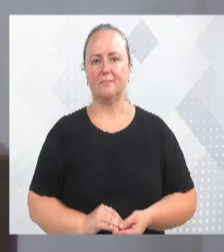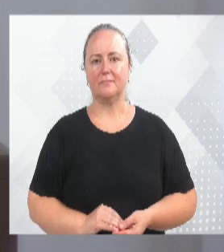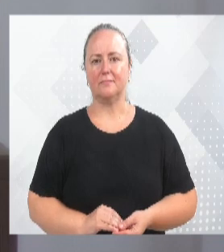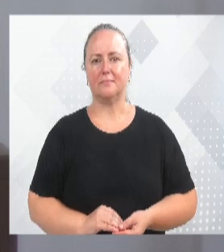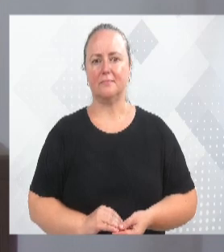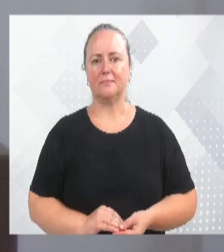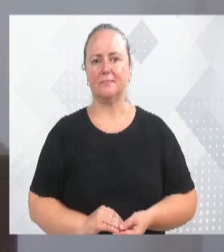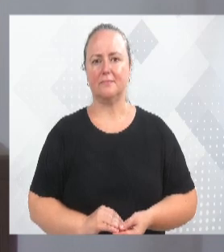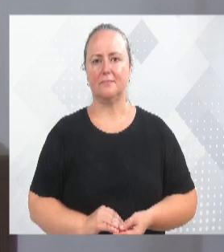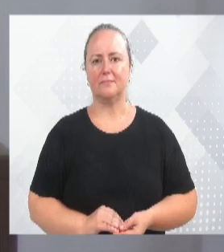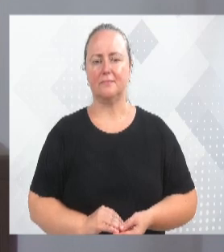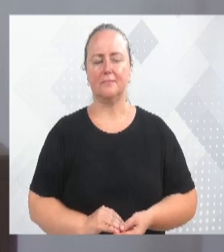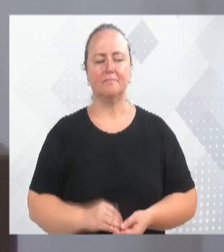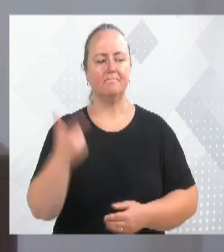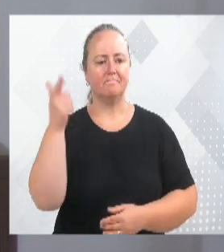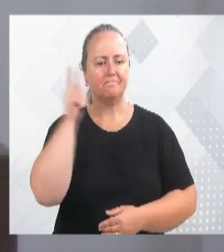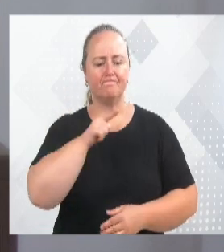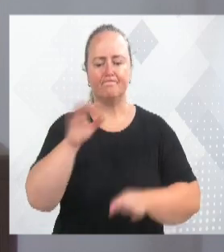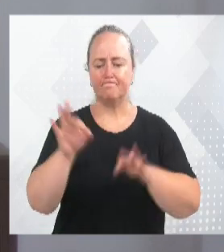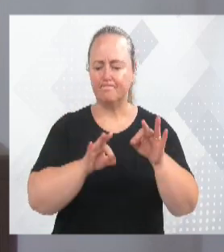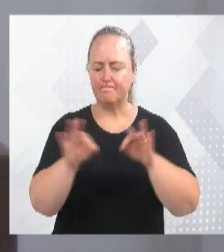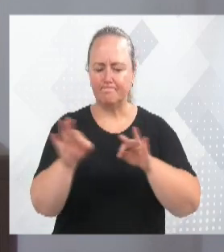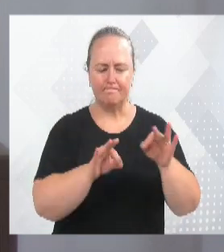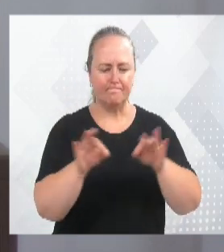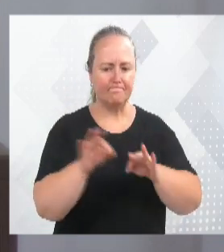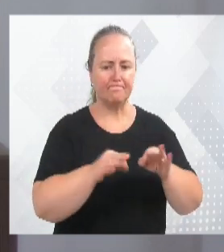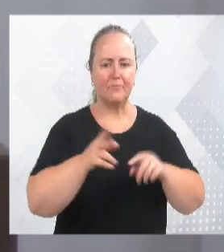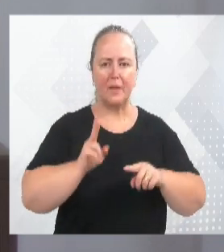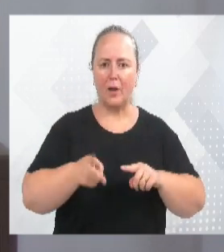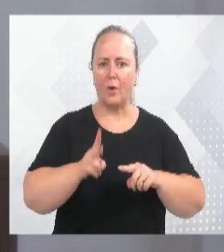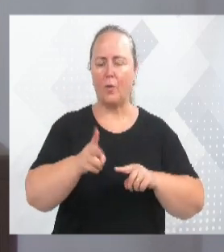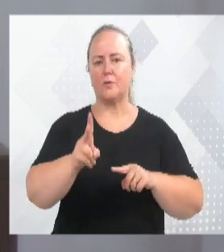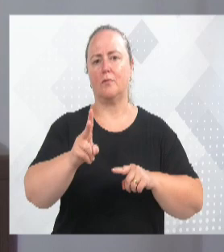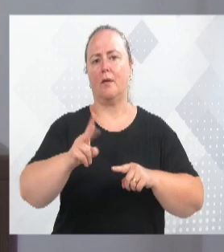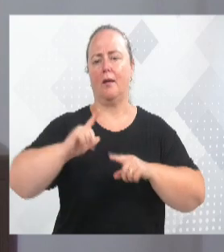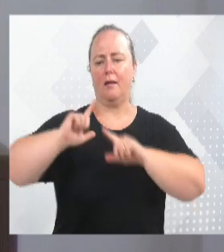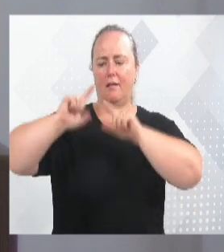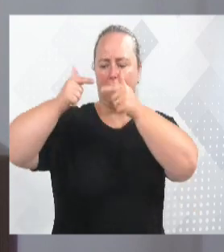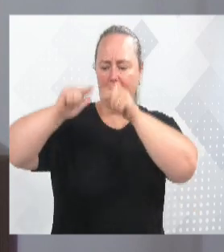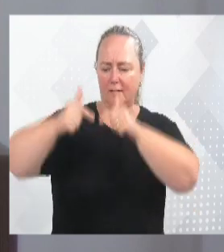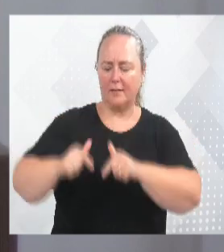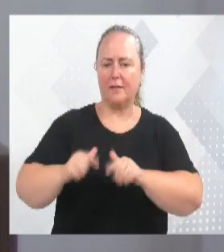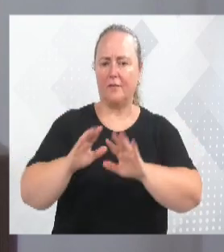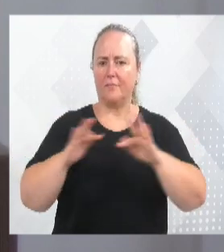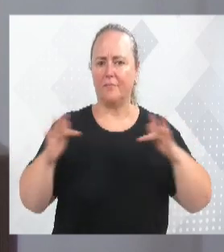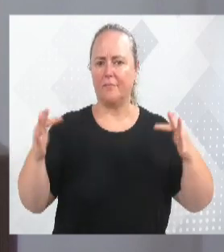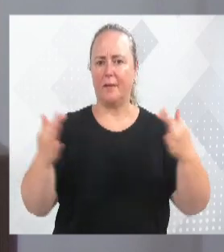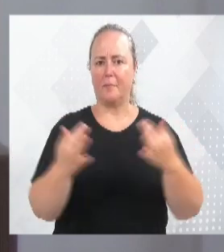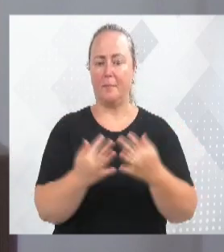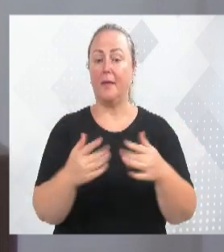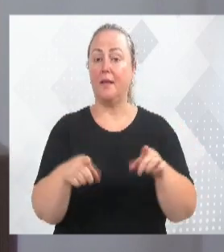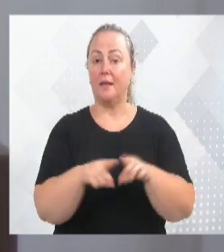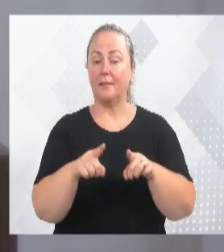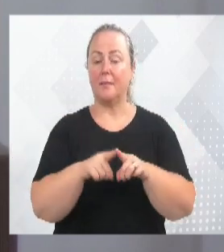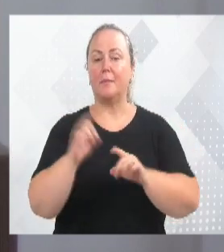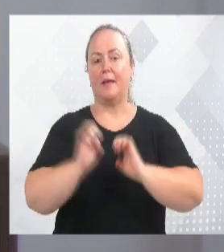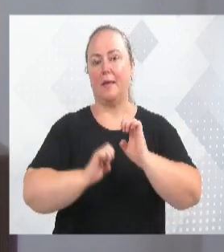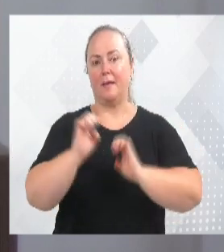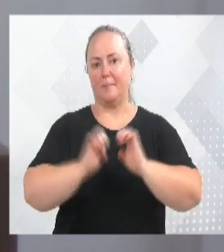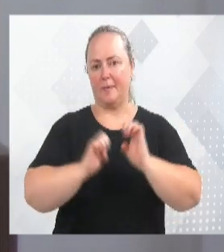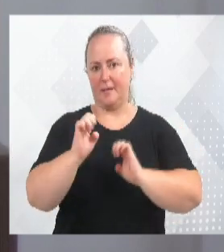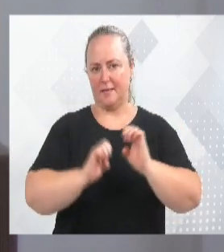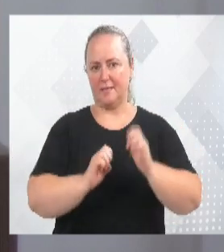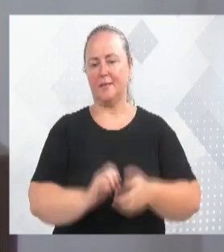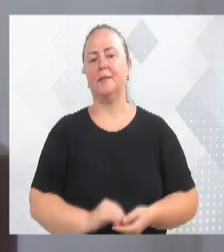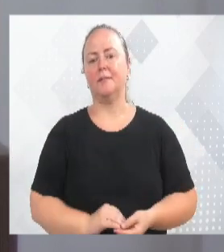deixaram tudo super organizado para a gente continuar levando as tradições da família e da empresa, né.